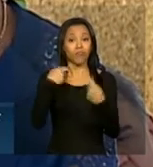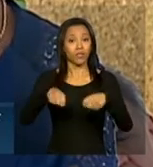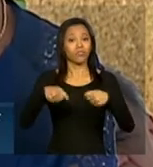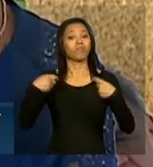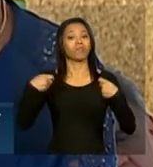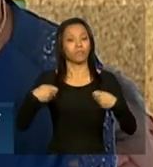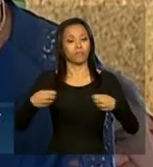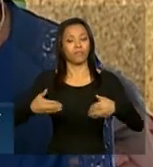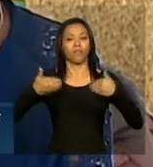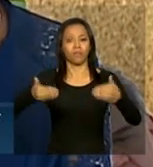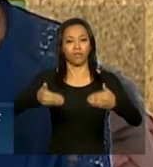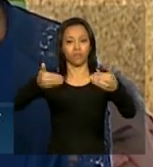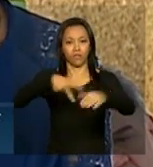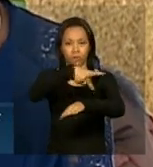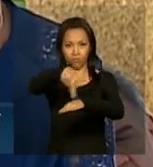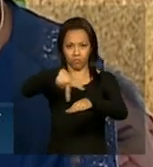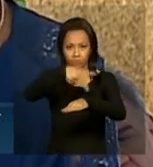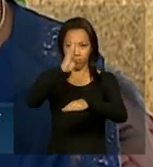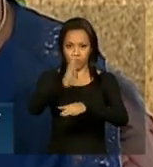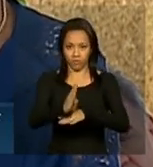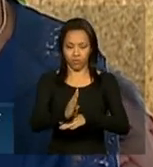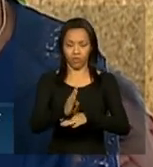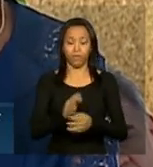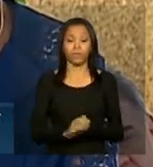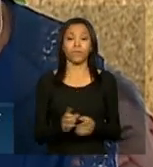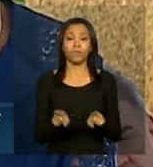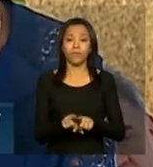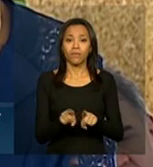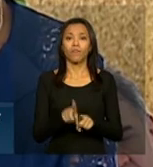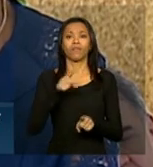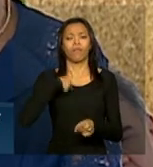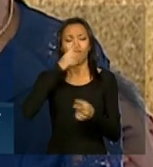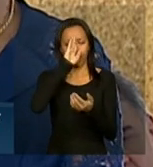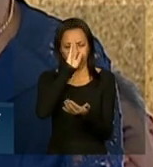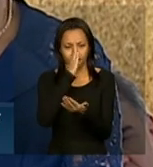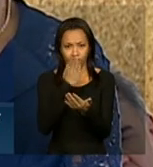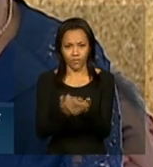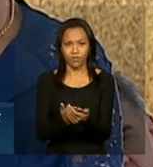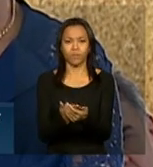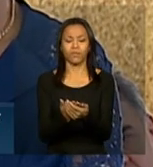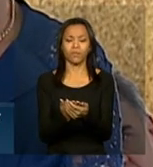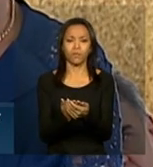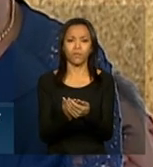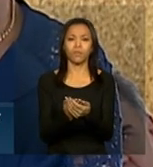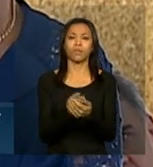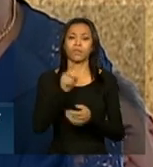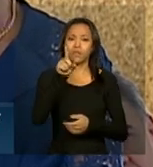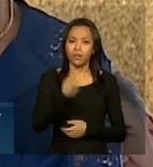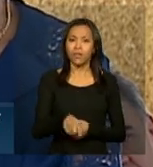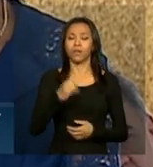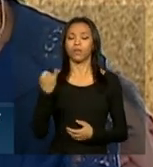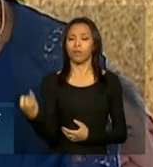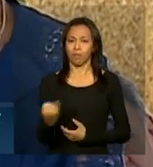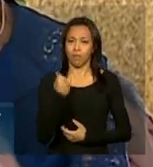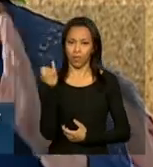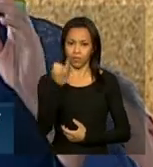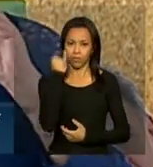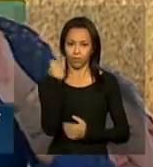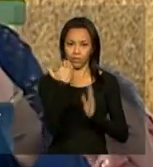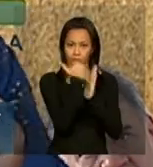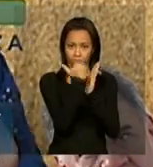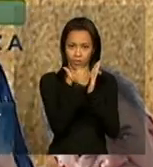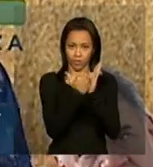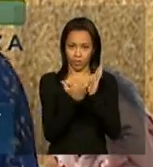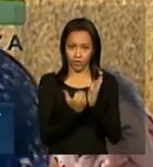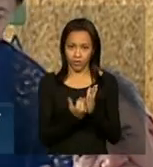avançar. Além disso, eu acredito que é muito importante o programa de garantia